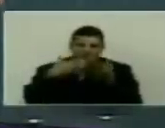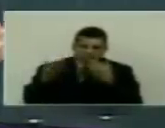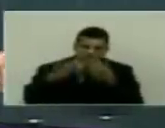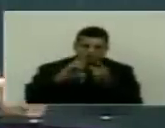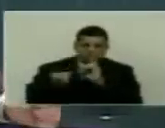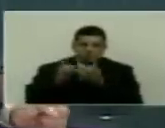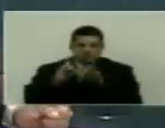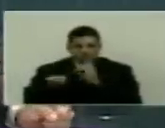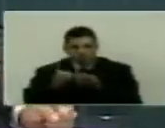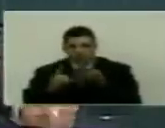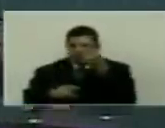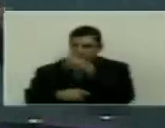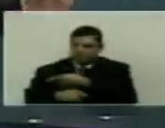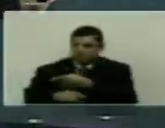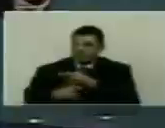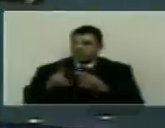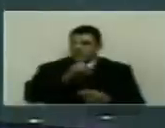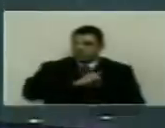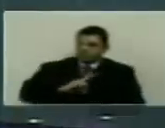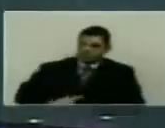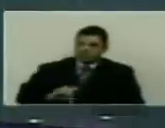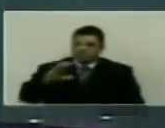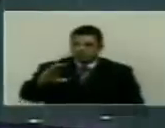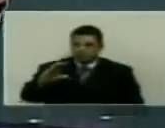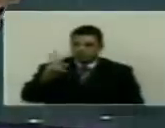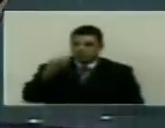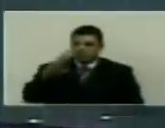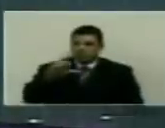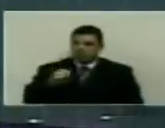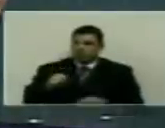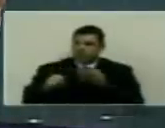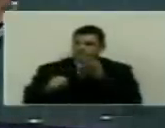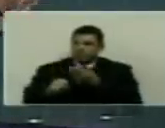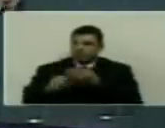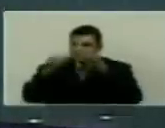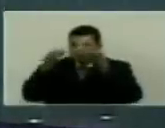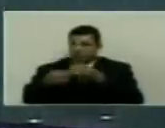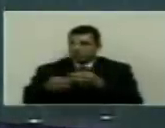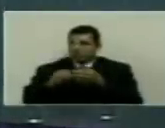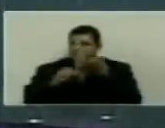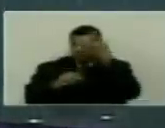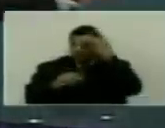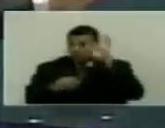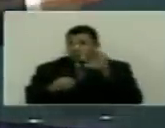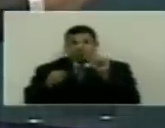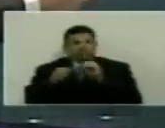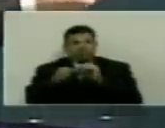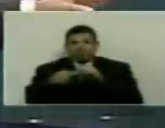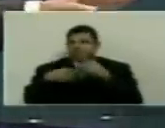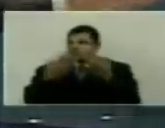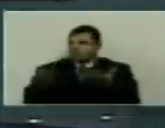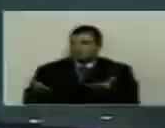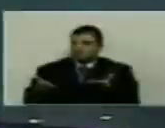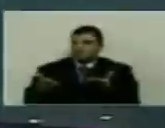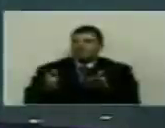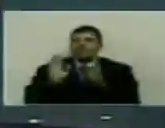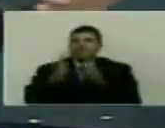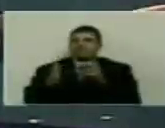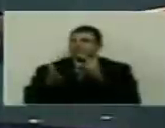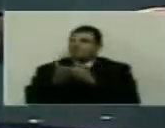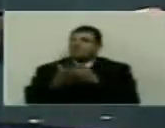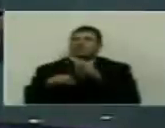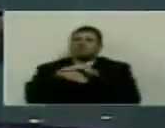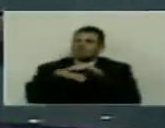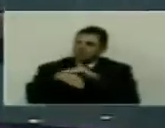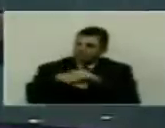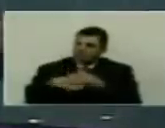com vocês. O deputado Chico Preto ontem deu um depoimento aqui que é simbólico. Disse: olha, eu não sei mais o que fazer. Eu já tentei de